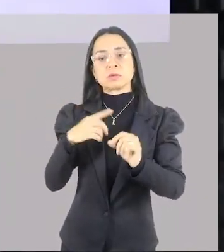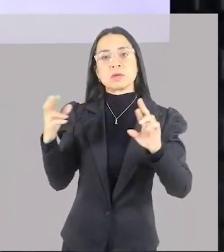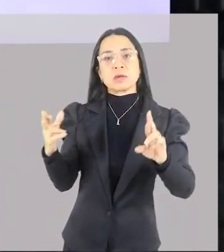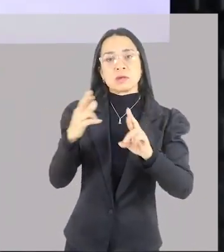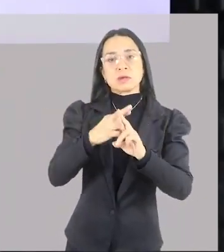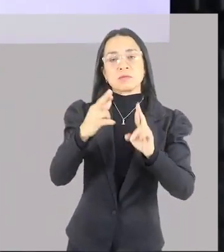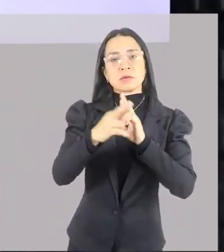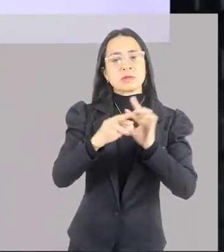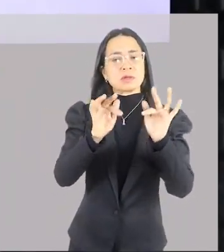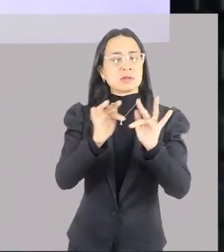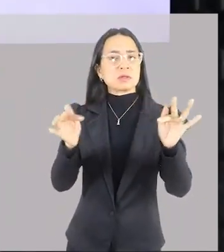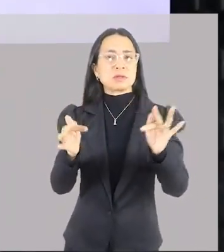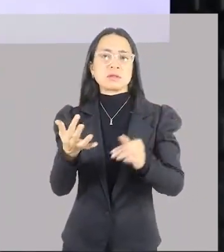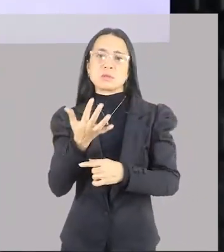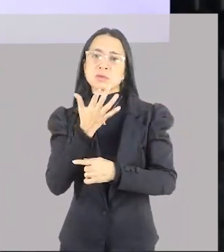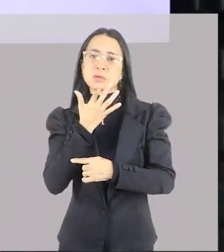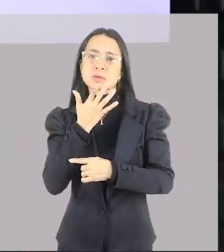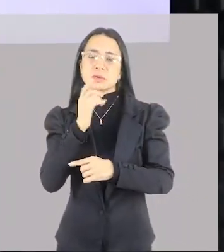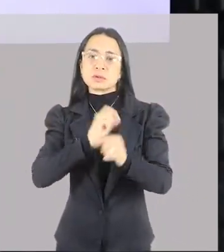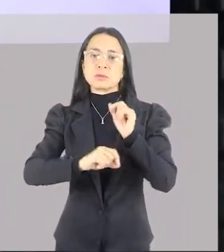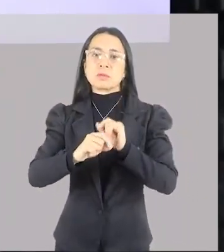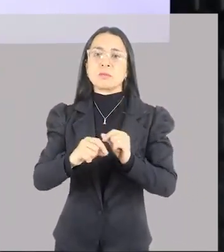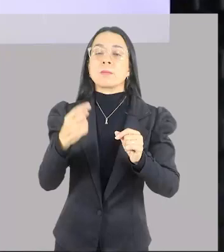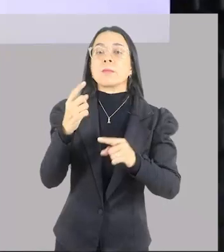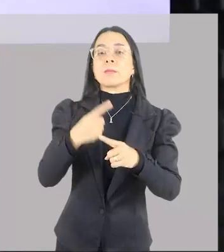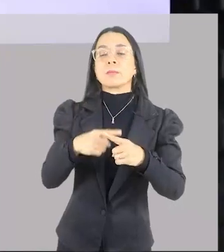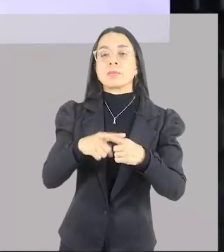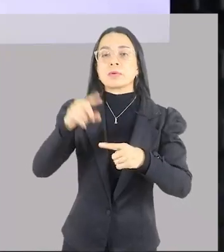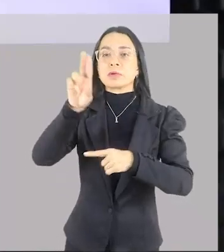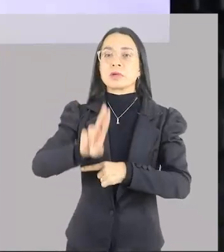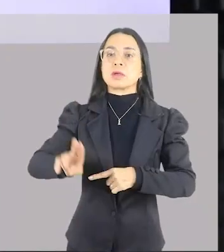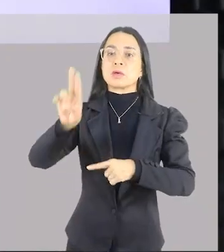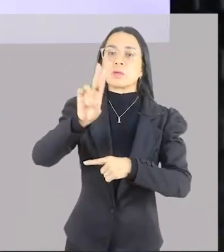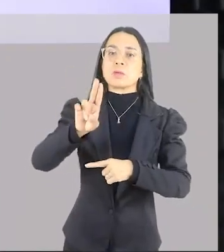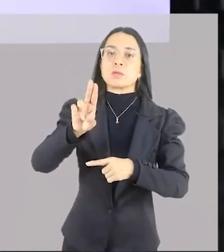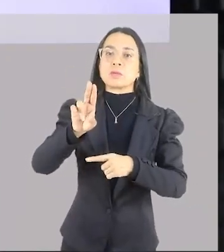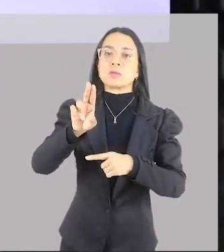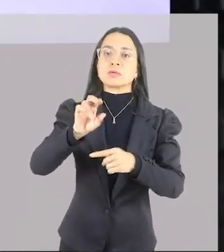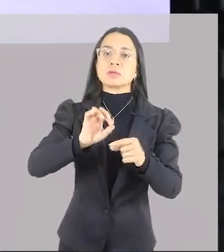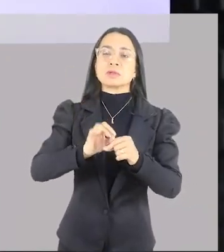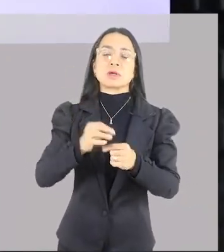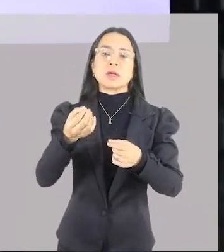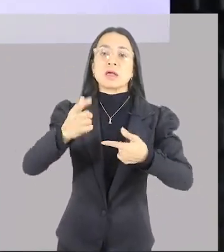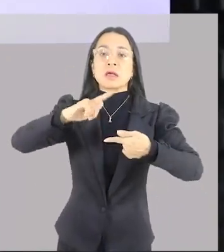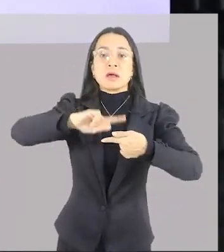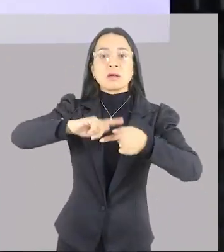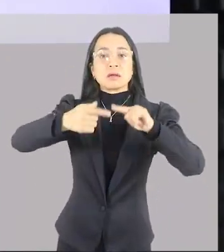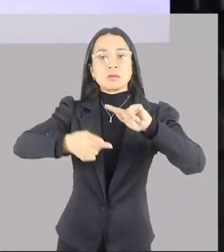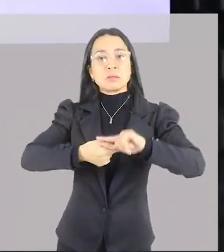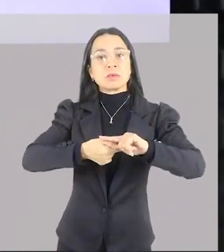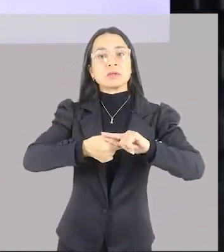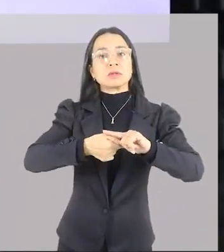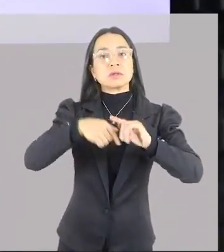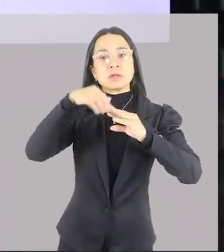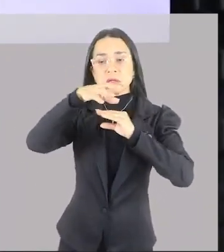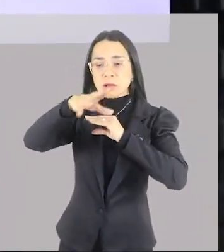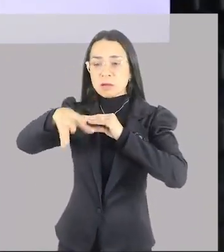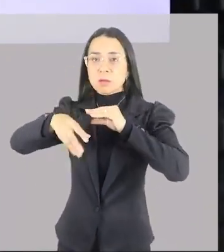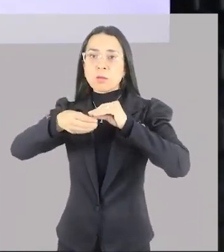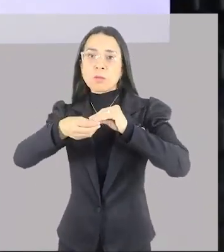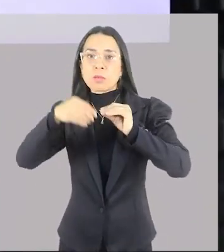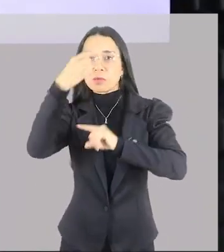de nós reconhecermos, né? Até porque ele vai utilizar as formas geométricas na composição